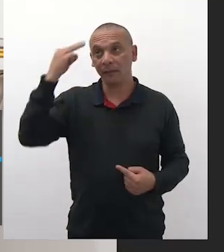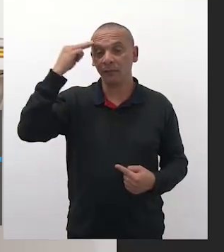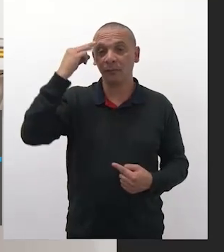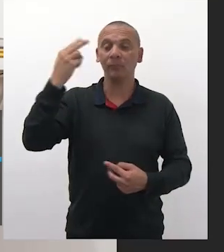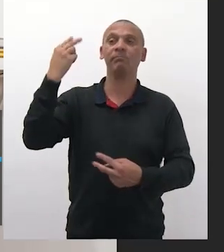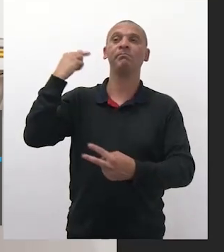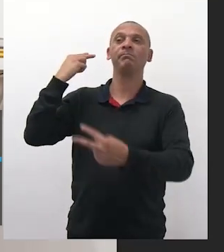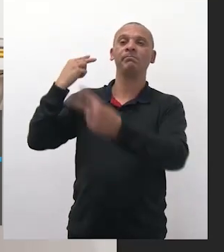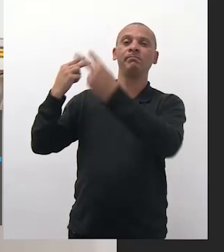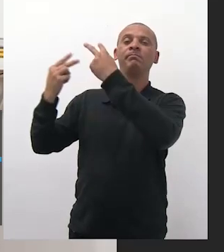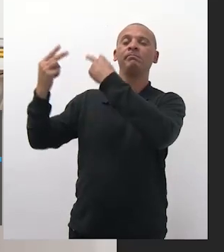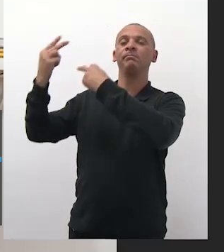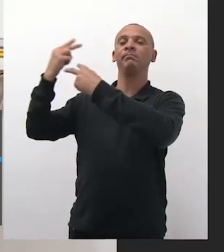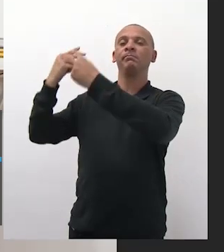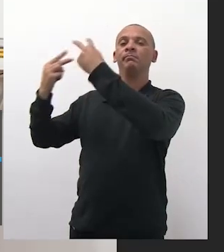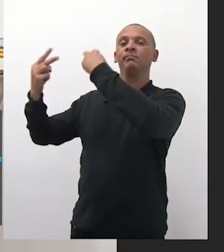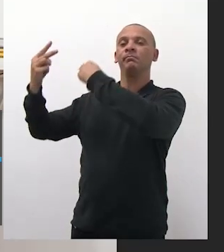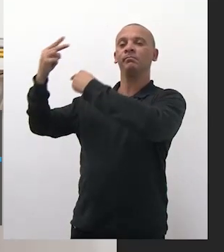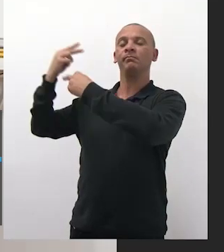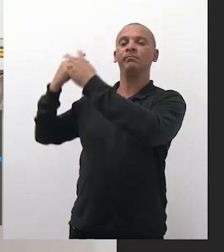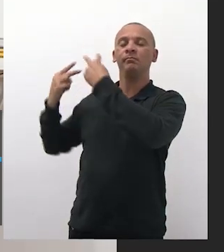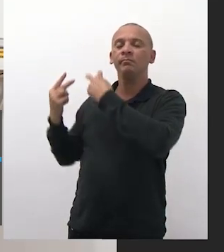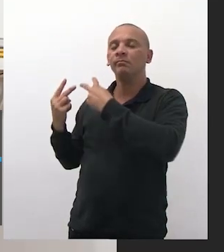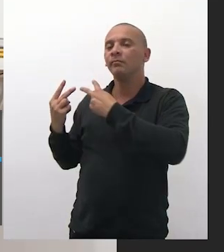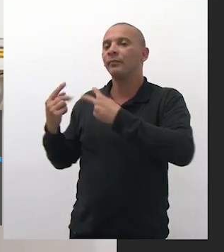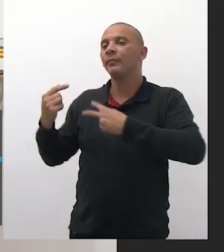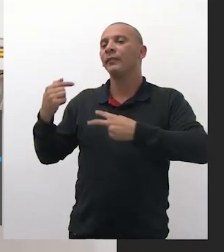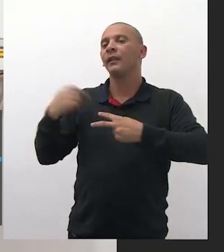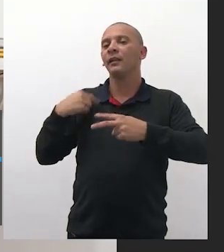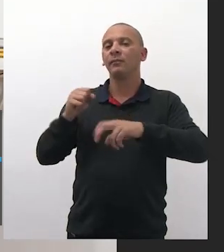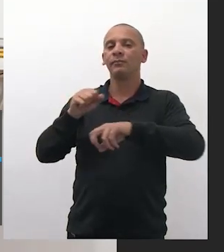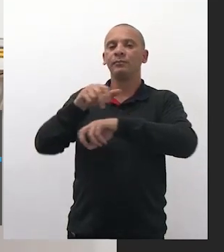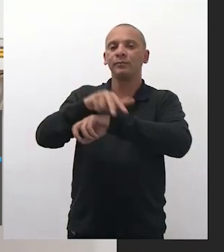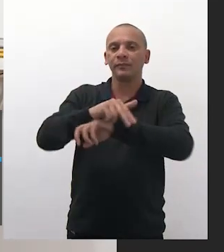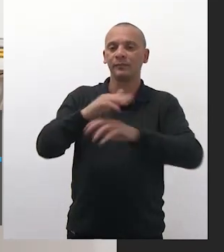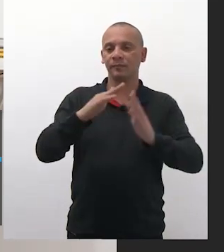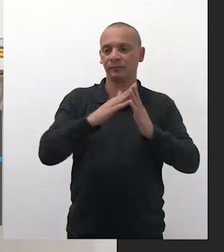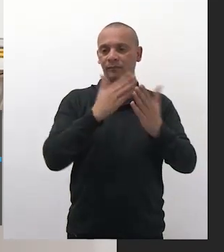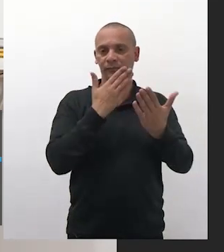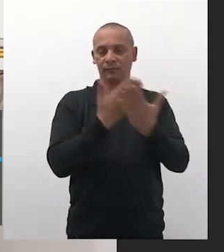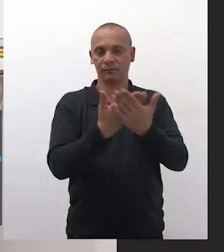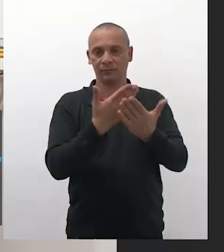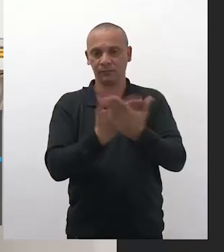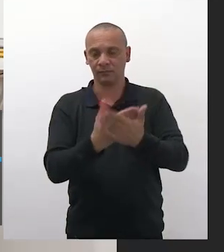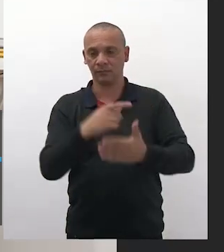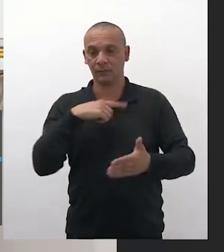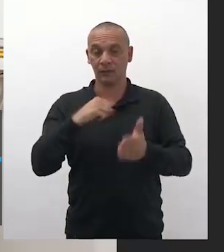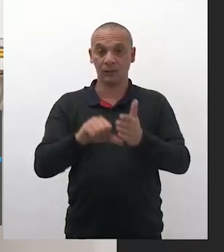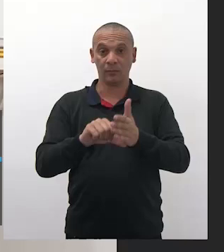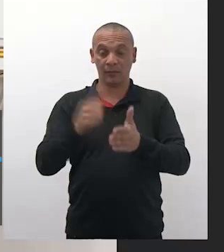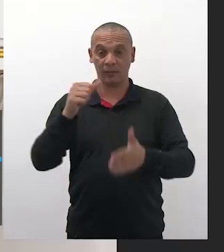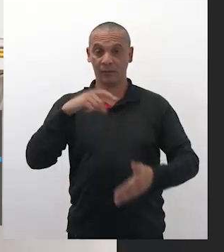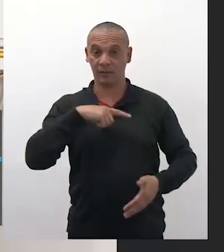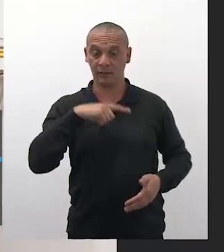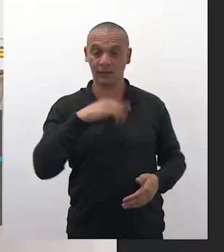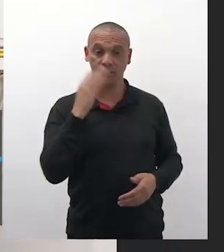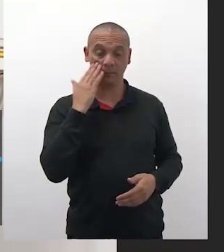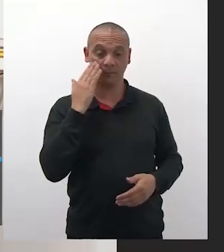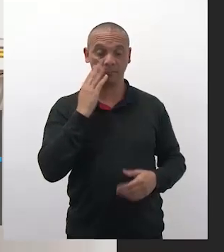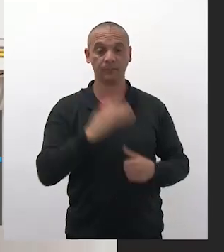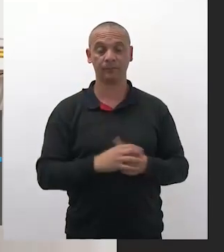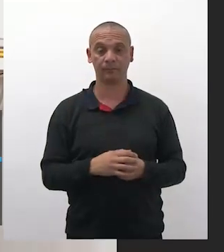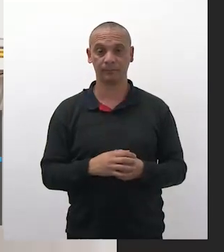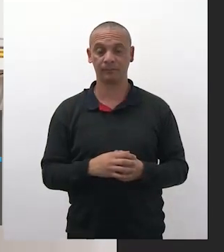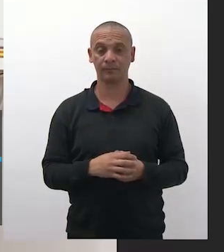memória de quando eu fui para a escola pela primeira vez.